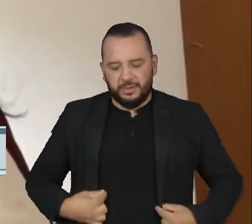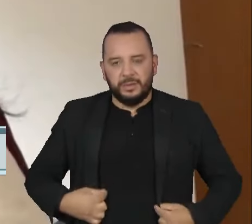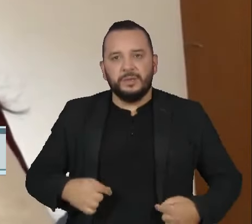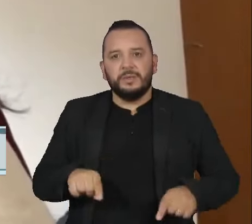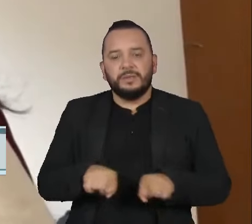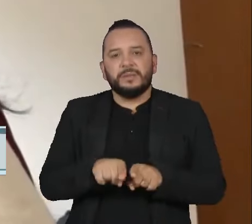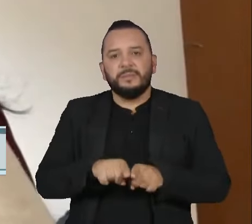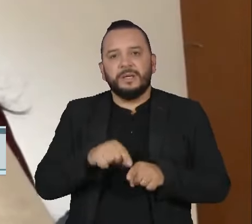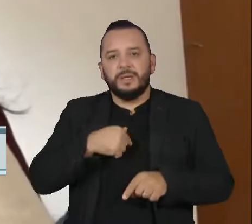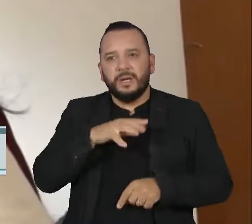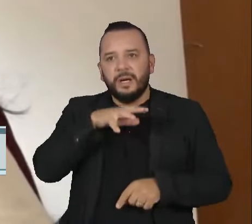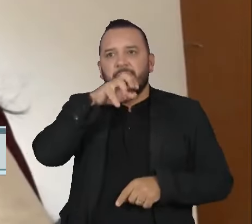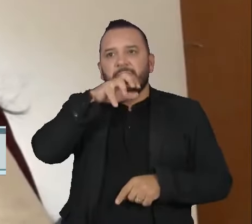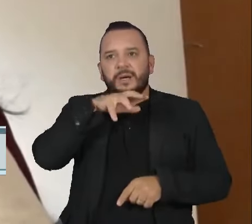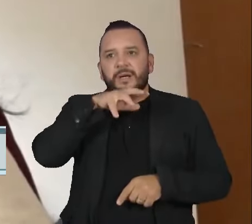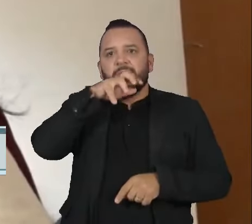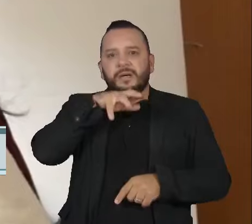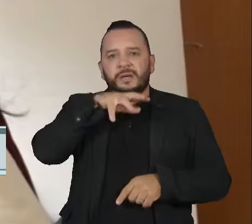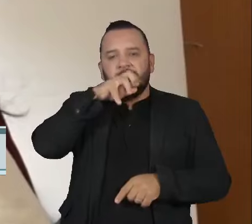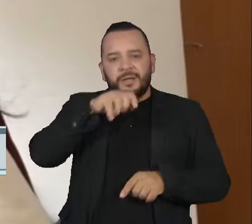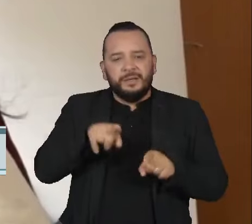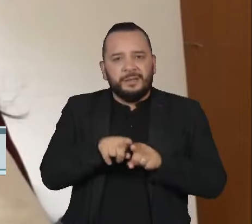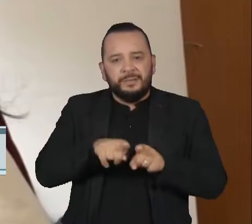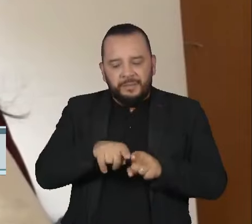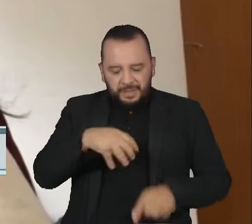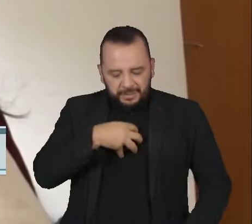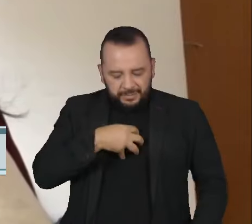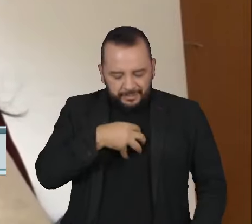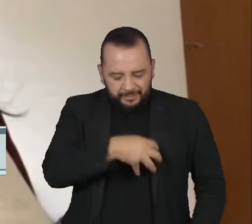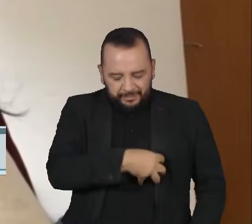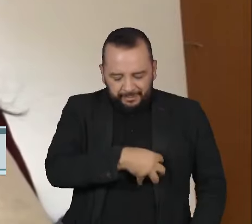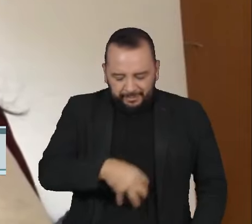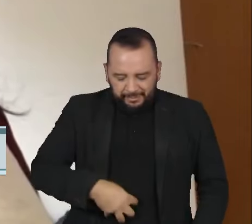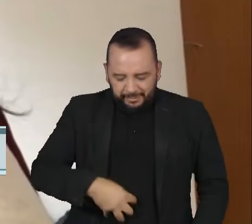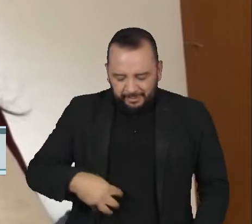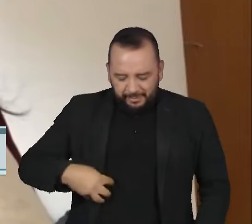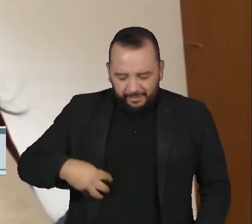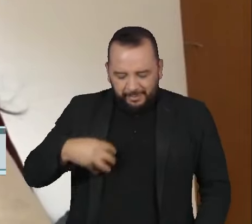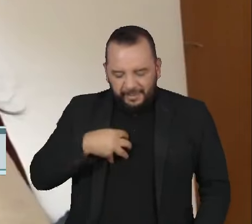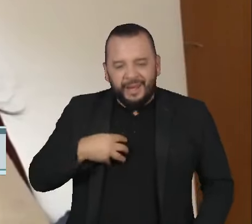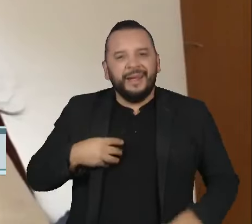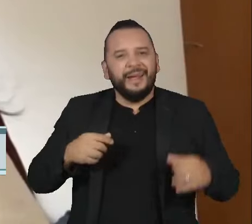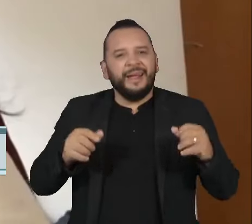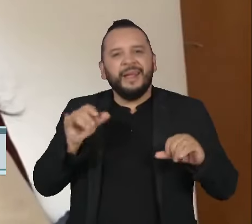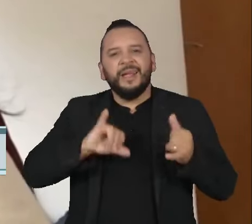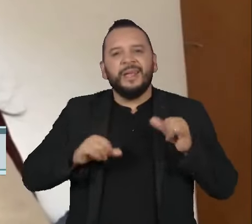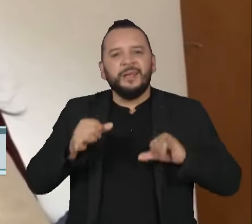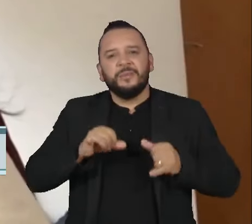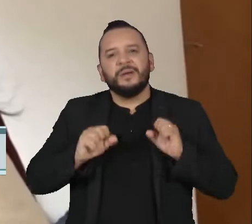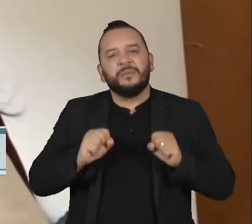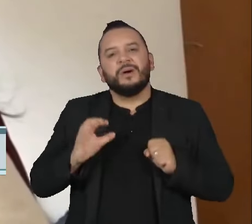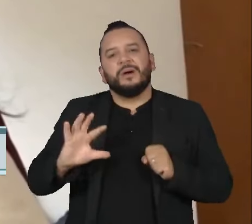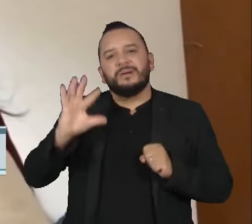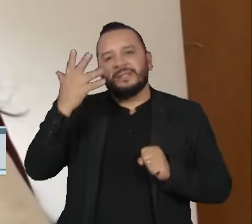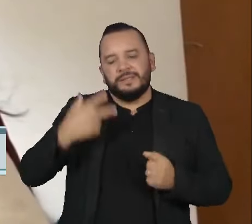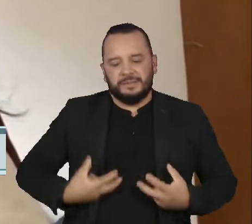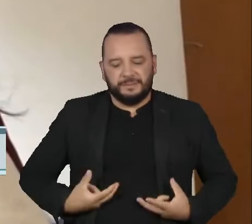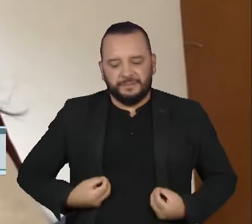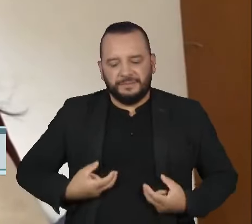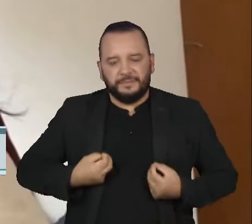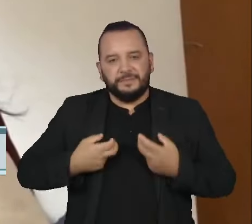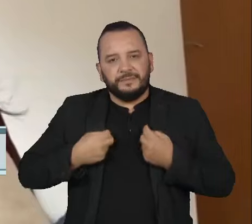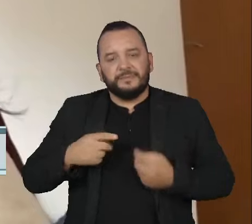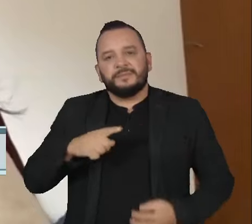aéreas, mas também em vários outros órgãos, porque várias dessas substâncias são cancerígenas. A nicotina é